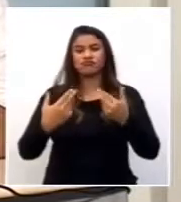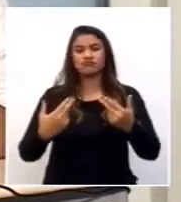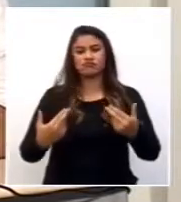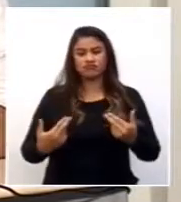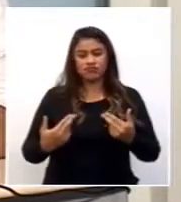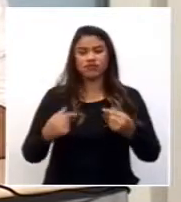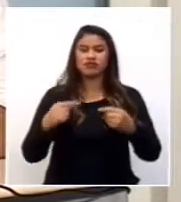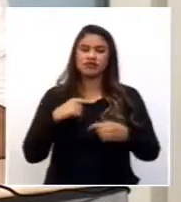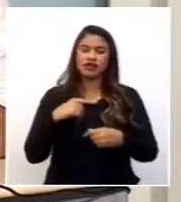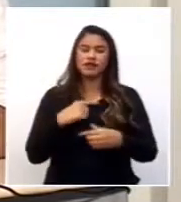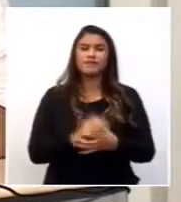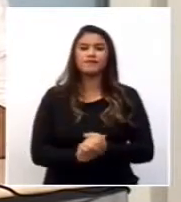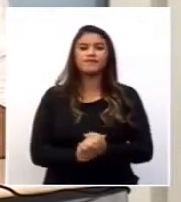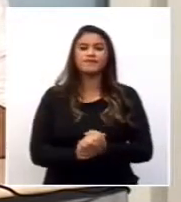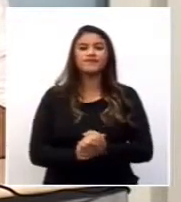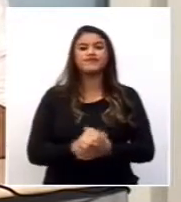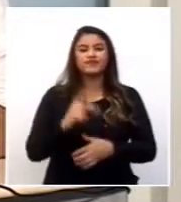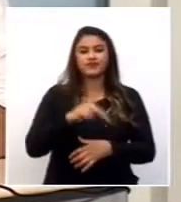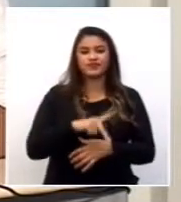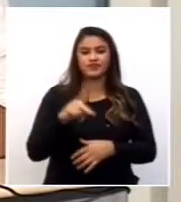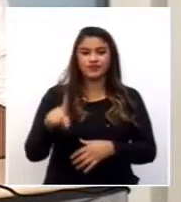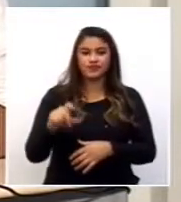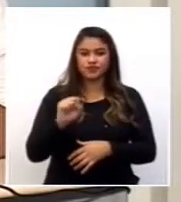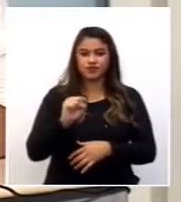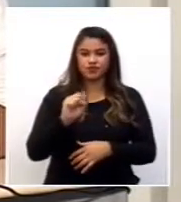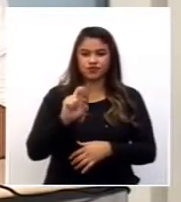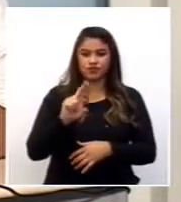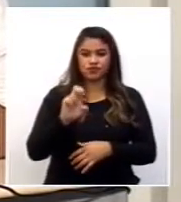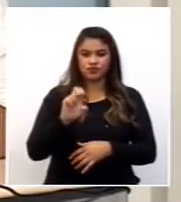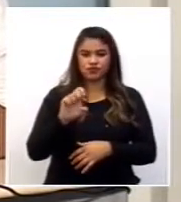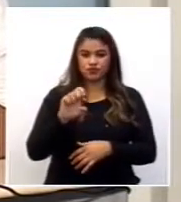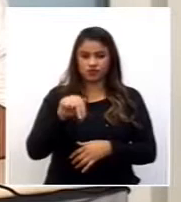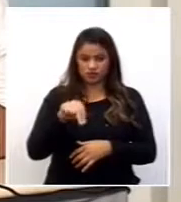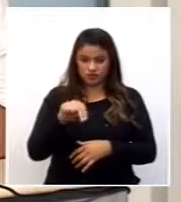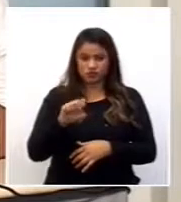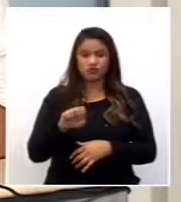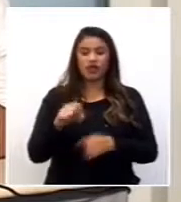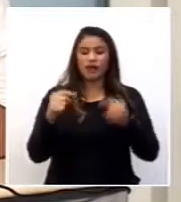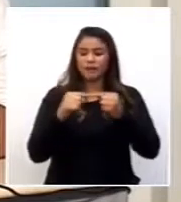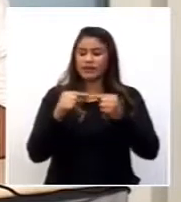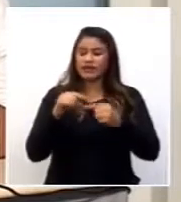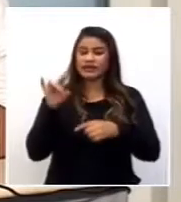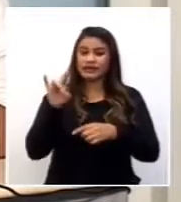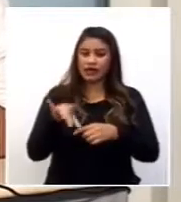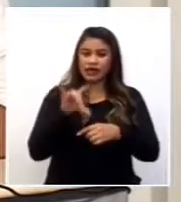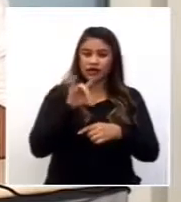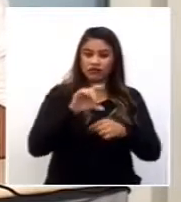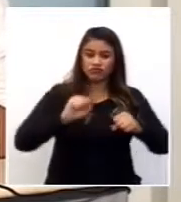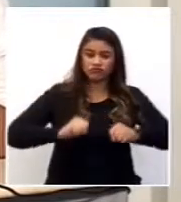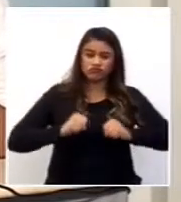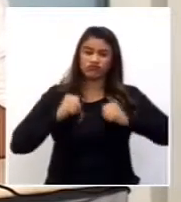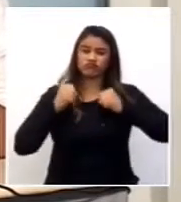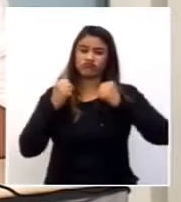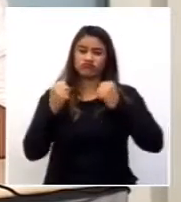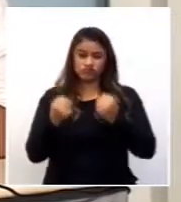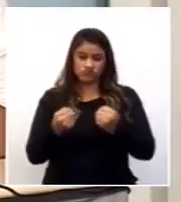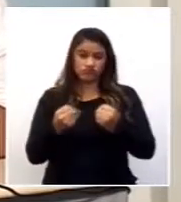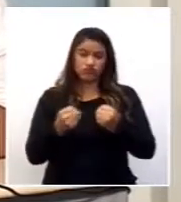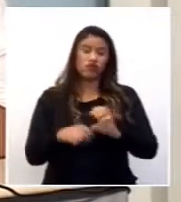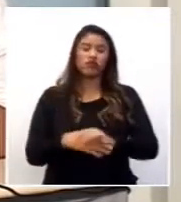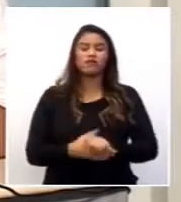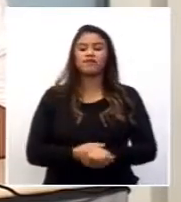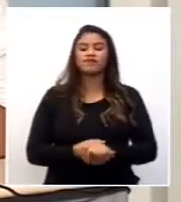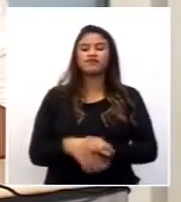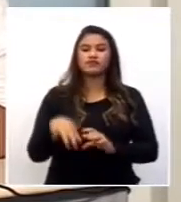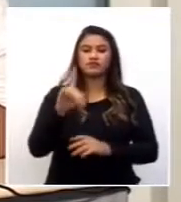professora Suene, estão dispostos individualmente. Que bacana. A professora Débora diz que são várias formas de